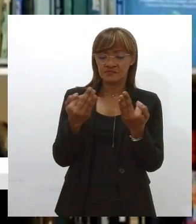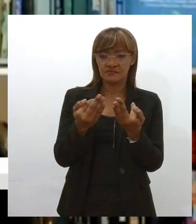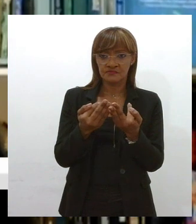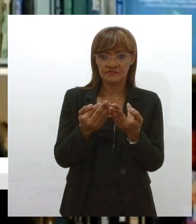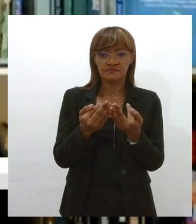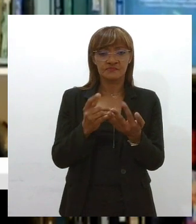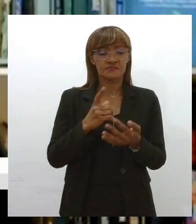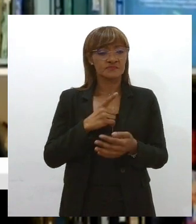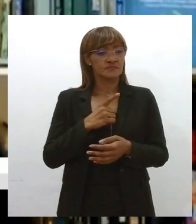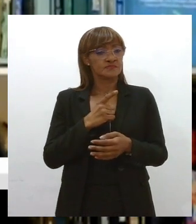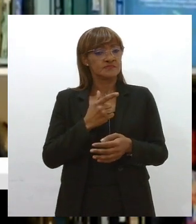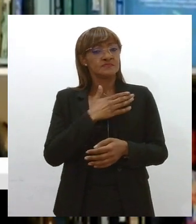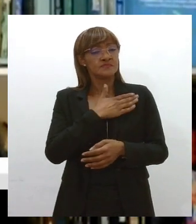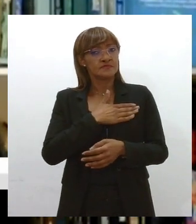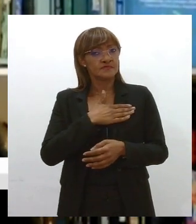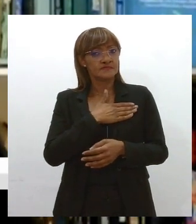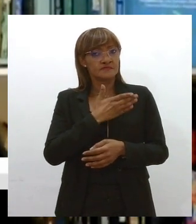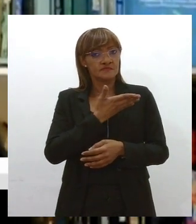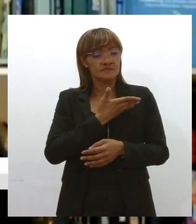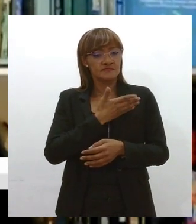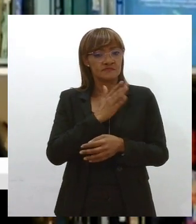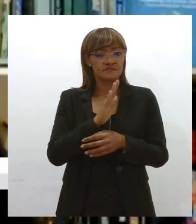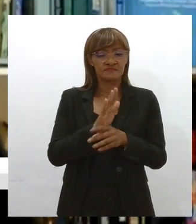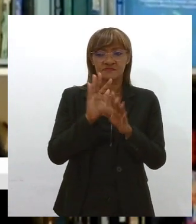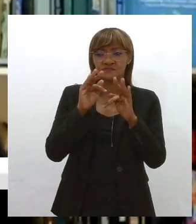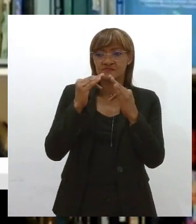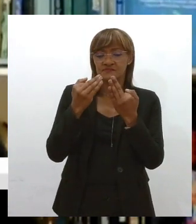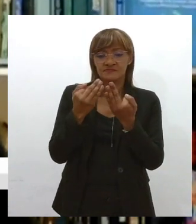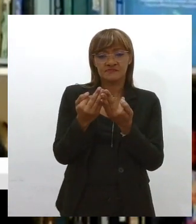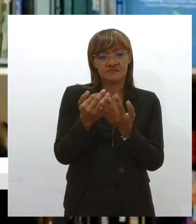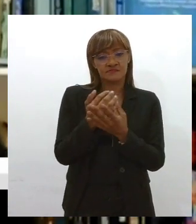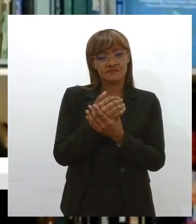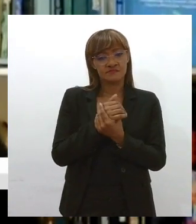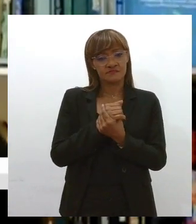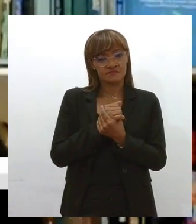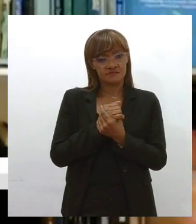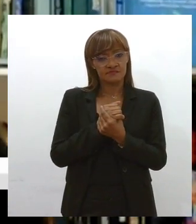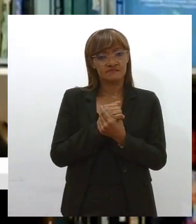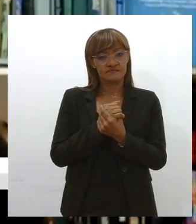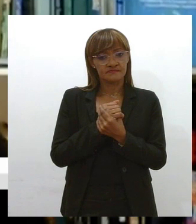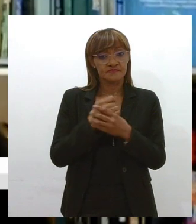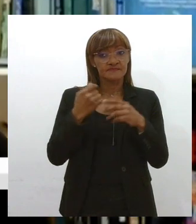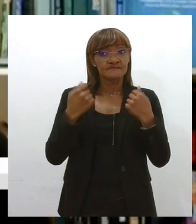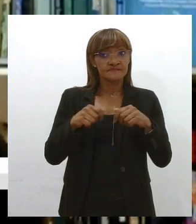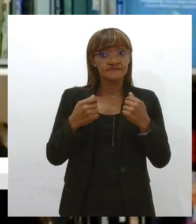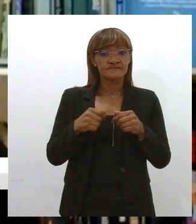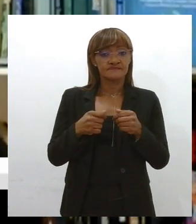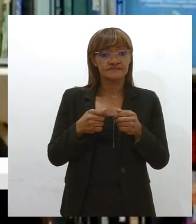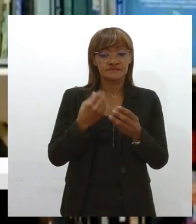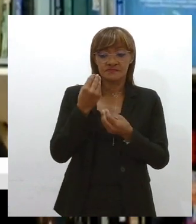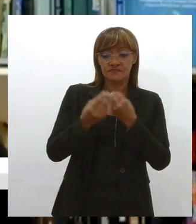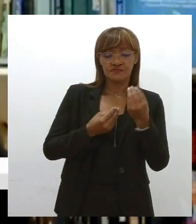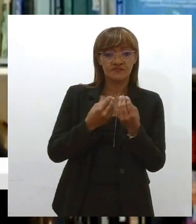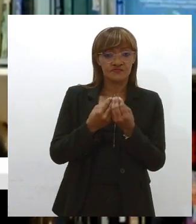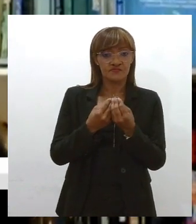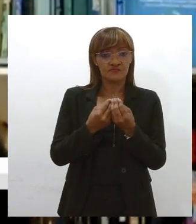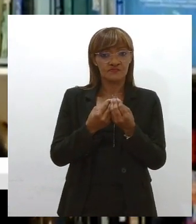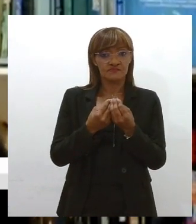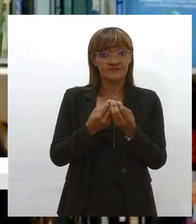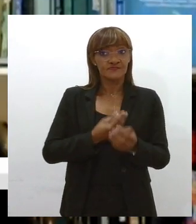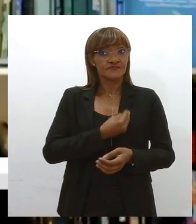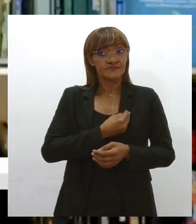e amigos, familiares, ter que lidar com isso enquanto lida com uma pandemia não foi